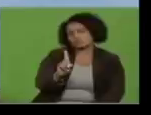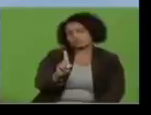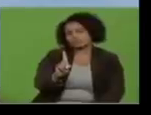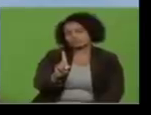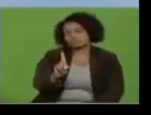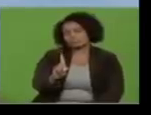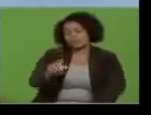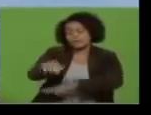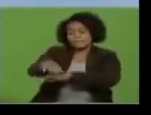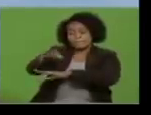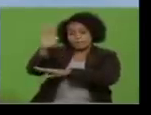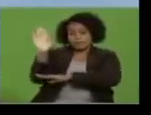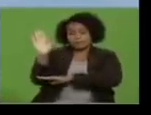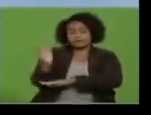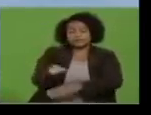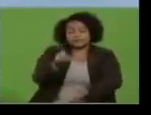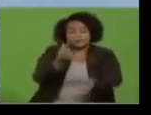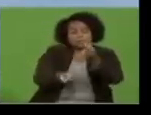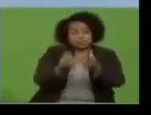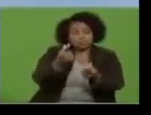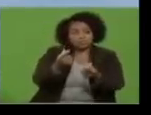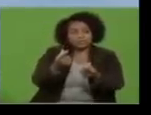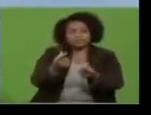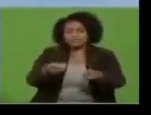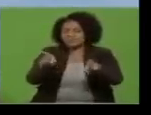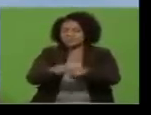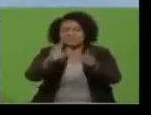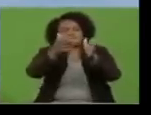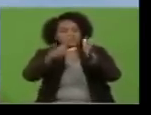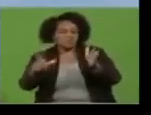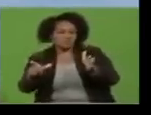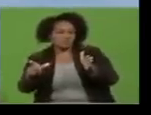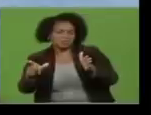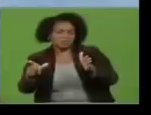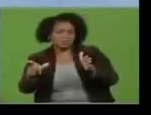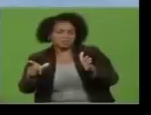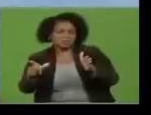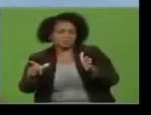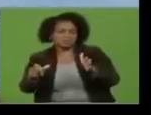Algumas barracas, até nas zonas rurais, são autênticas cantinas ou mini-lojas.